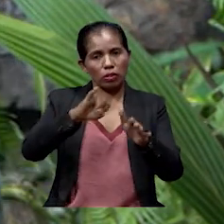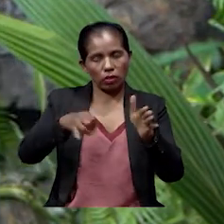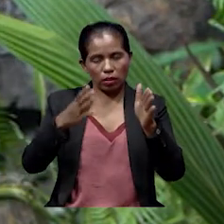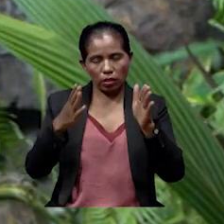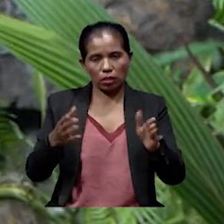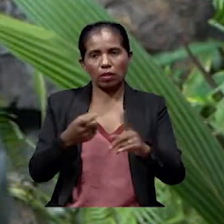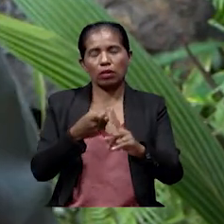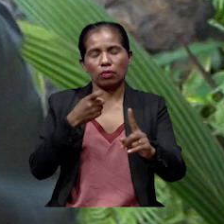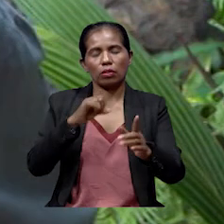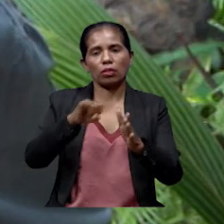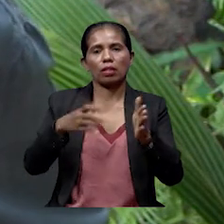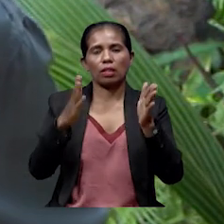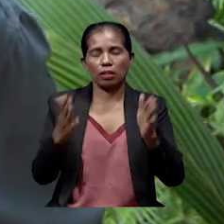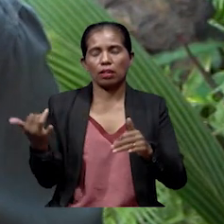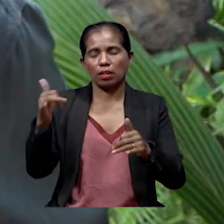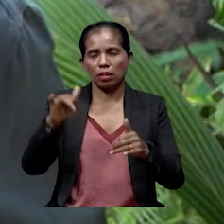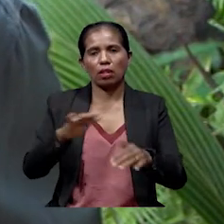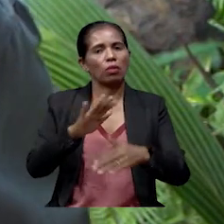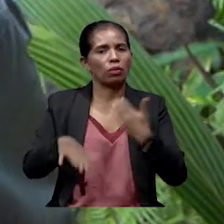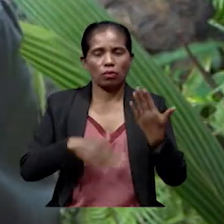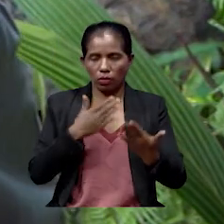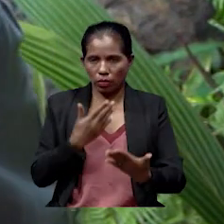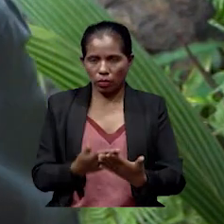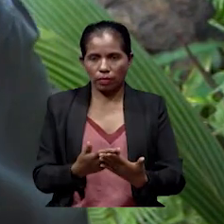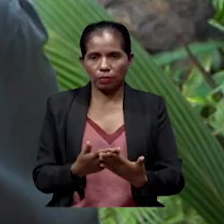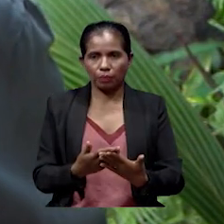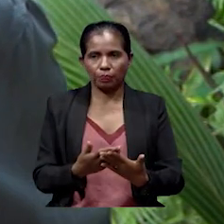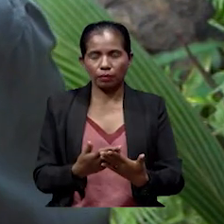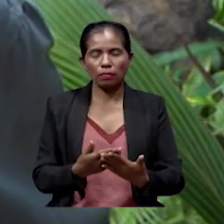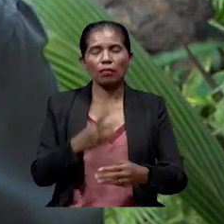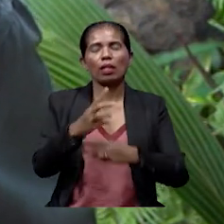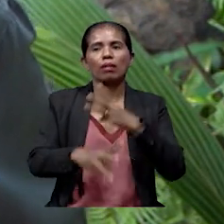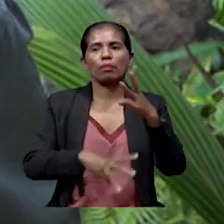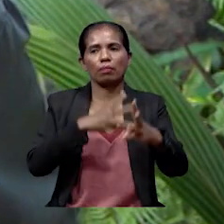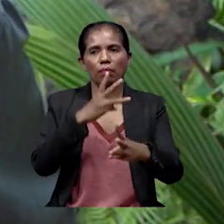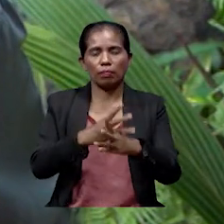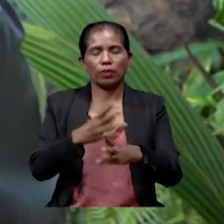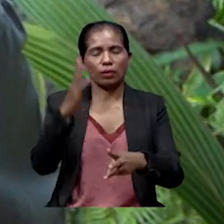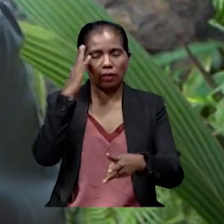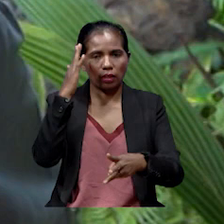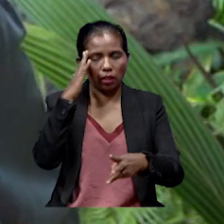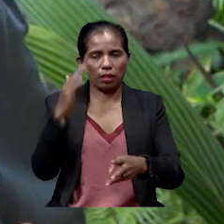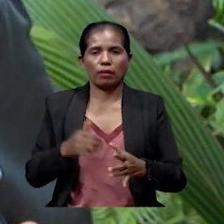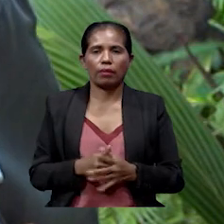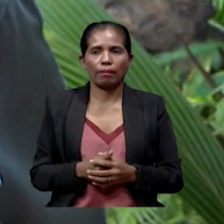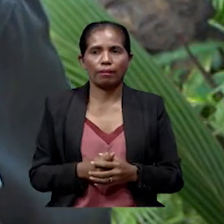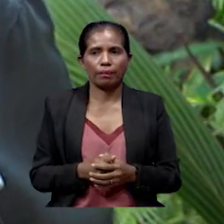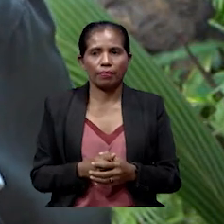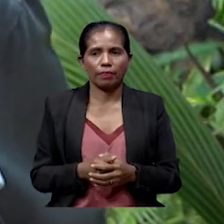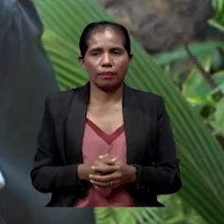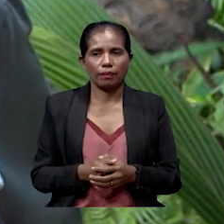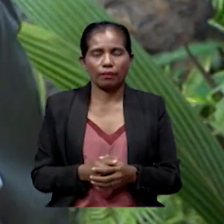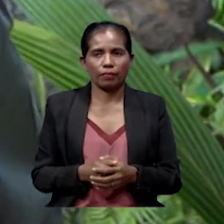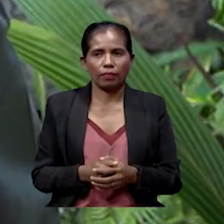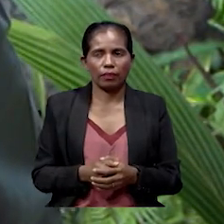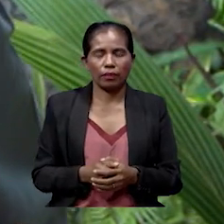liu-se jornalista sira, ora com todo, mundo a conecta. Balão. E